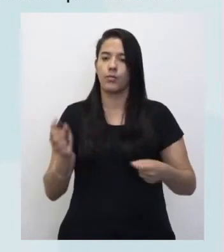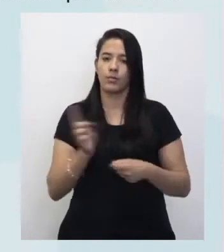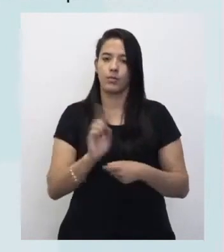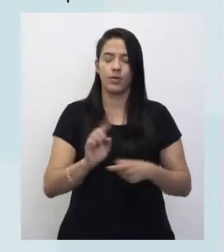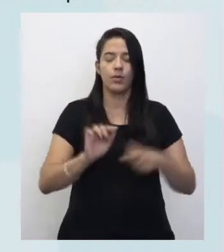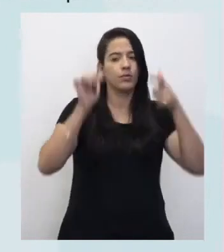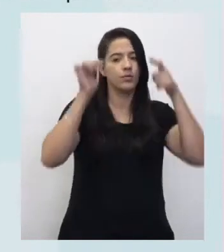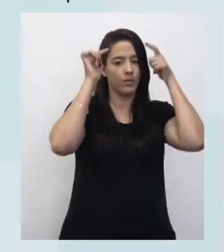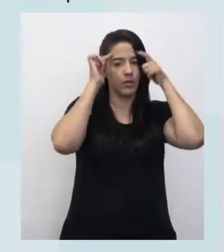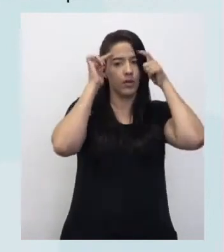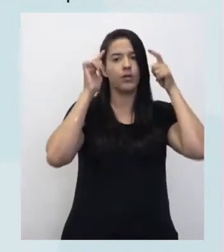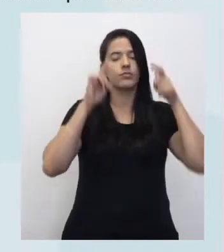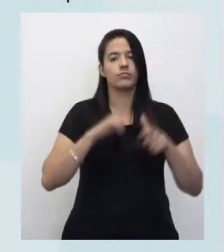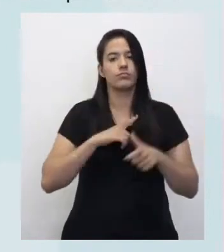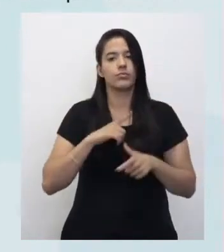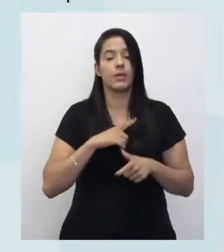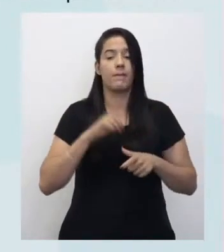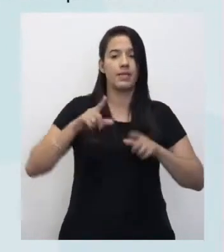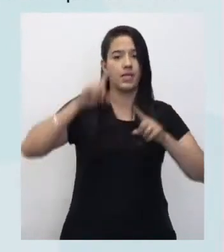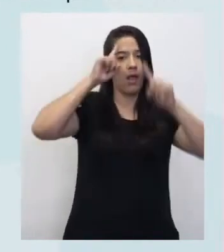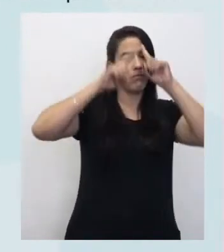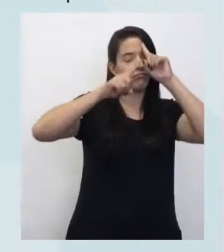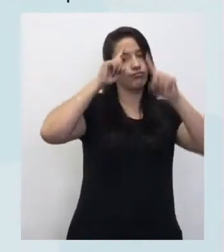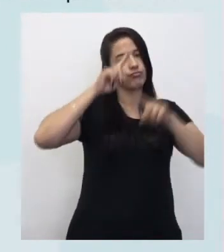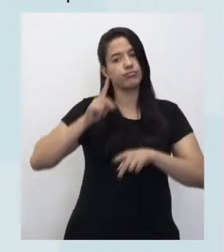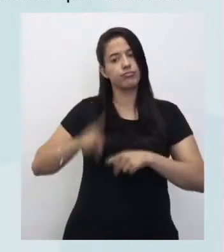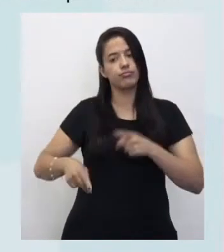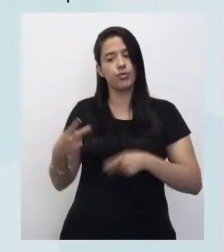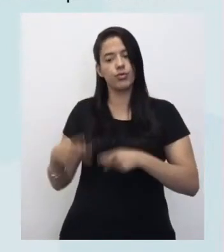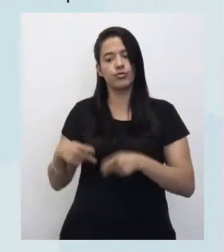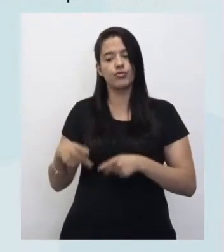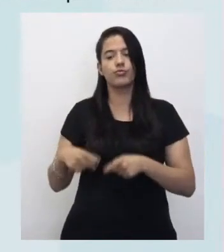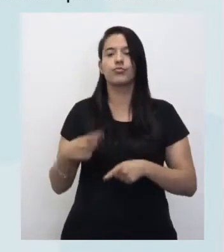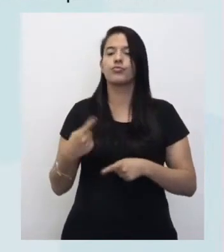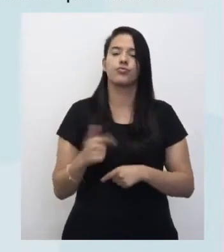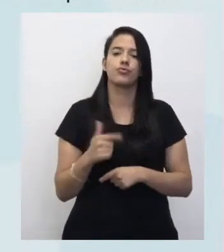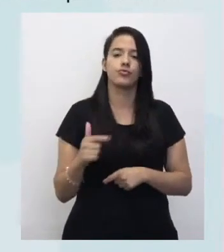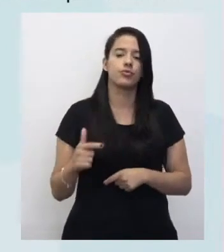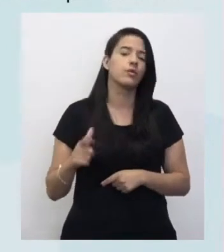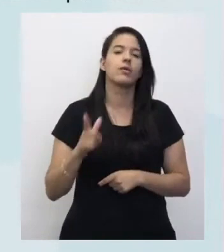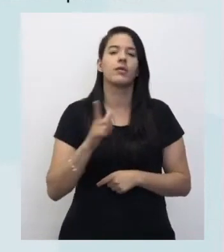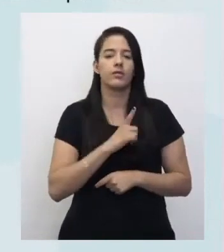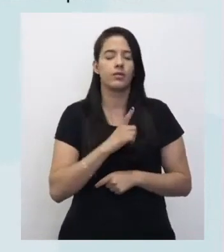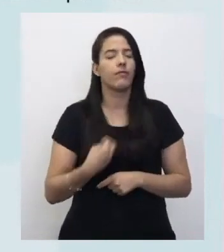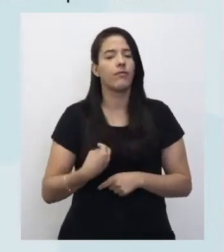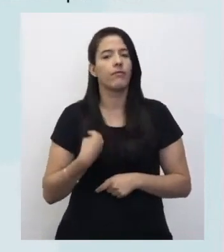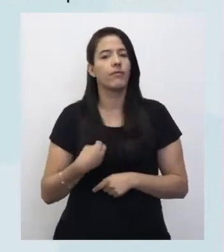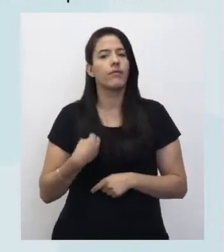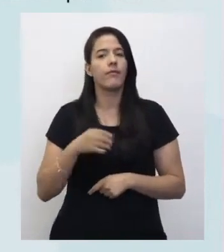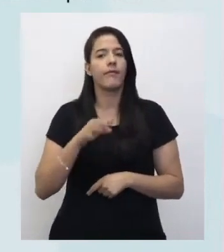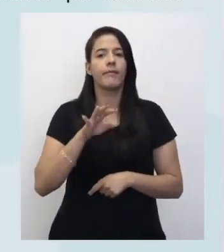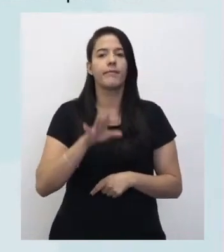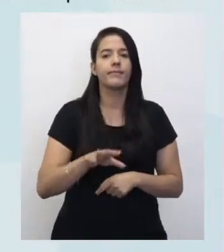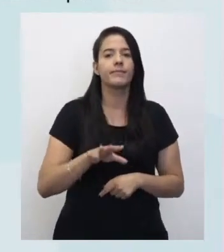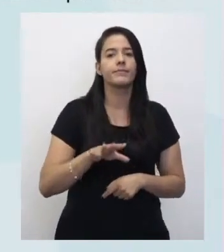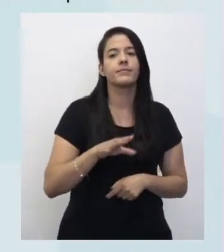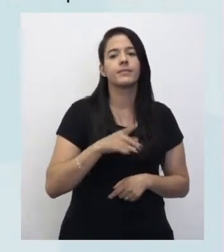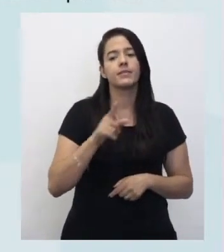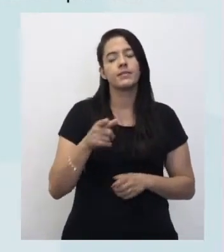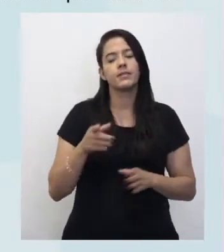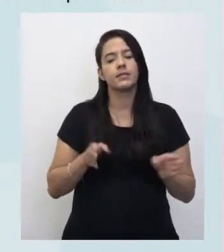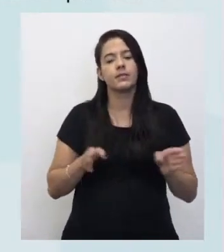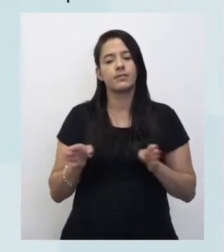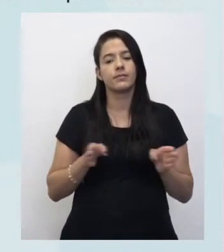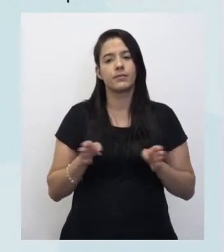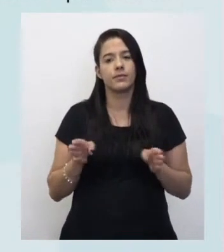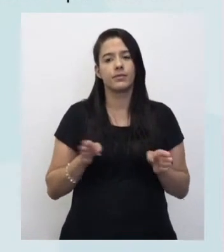meio figurativo, sem um poder político muito efetivo, era, mas ele ainda existia. Então, durante a Idade Média, as